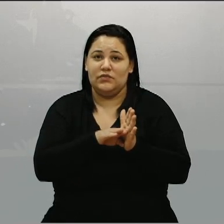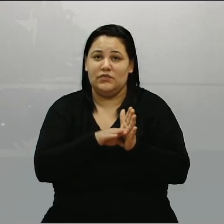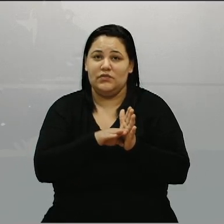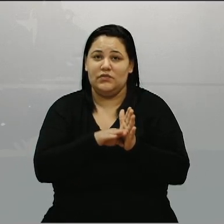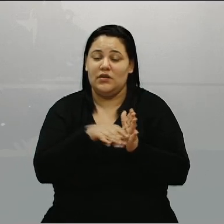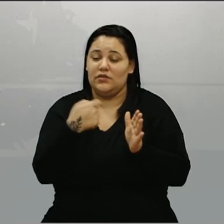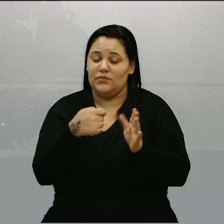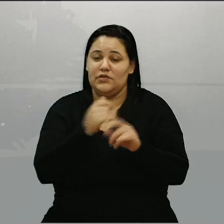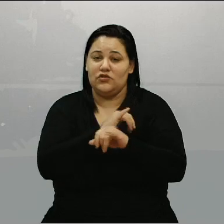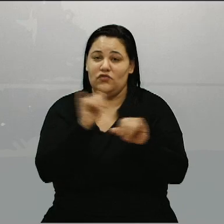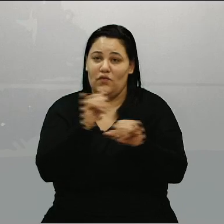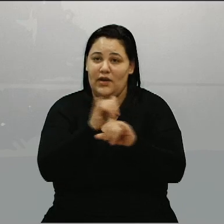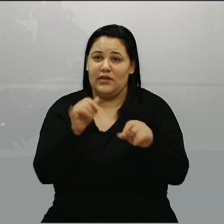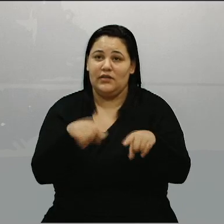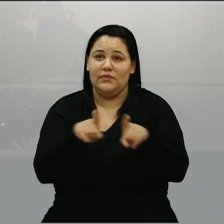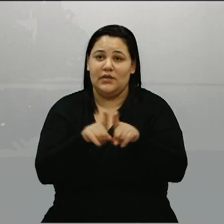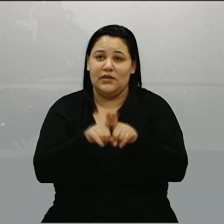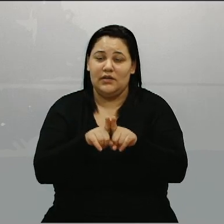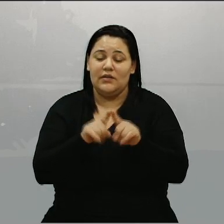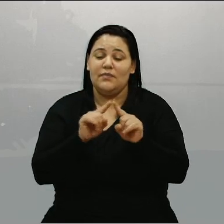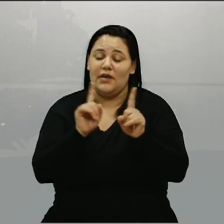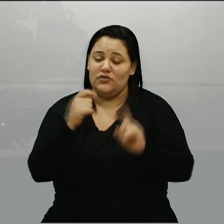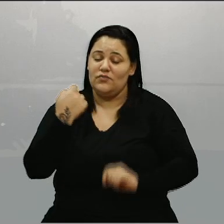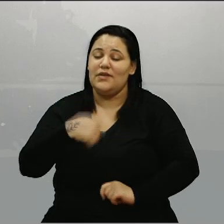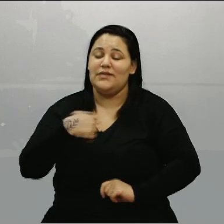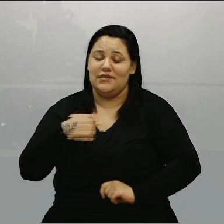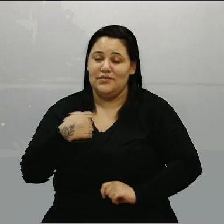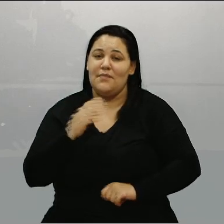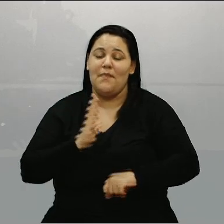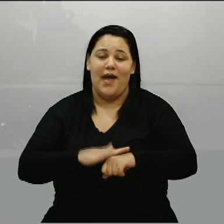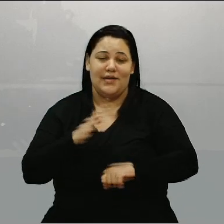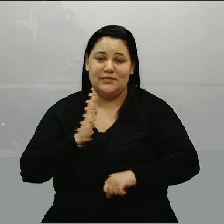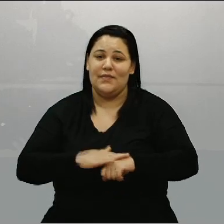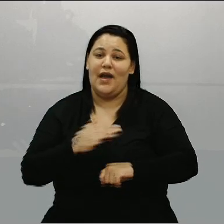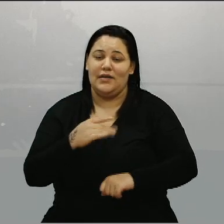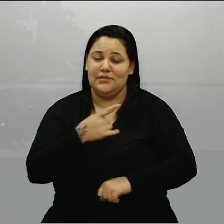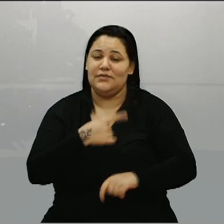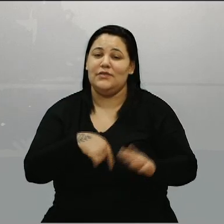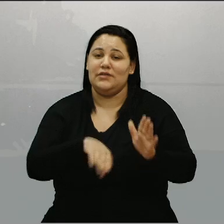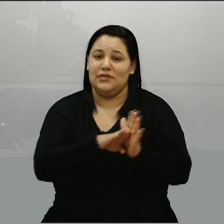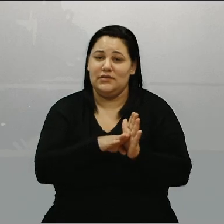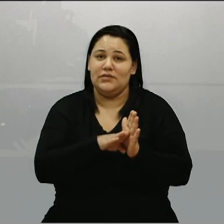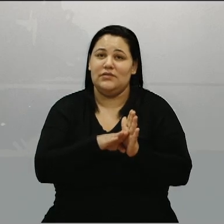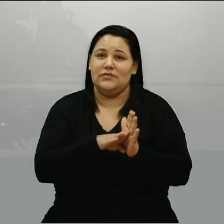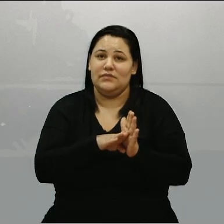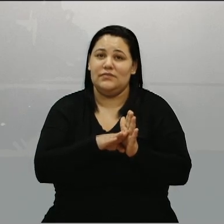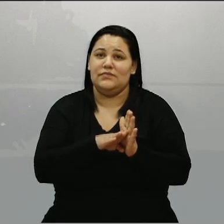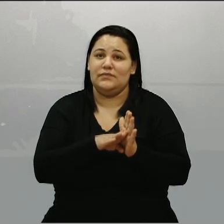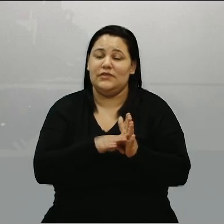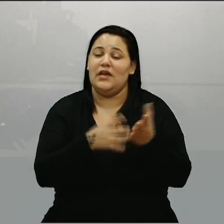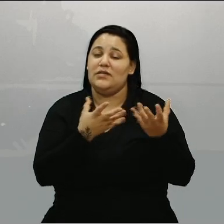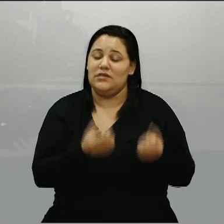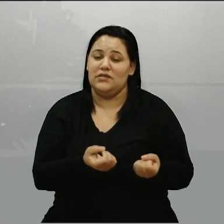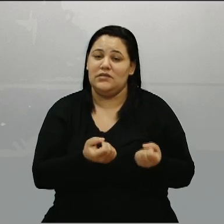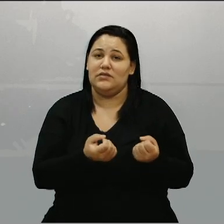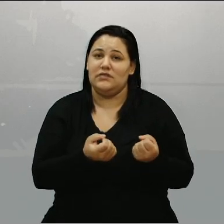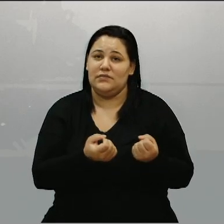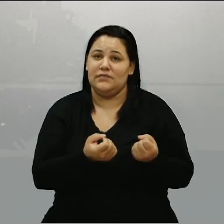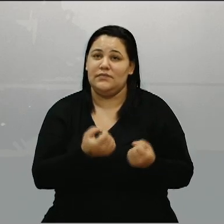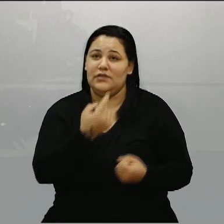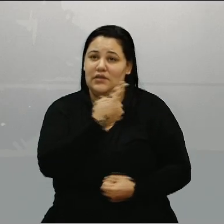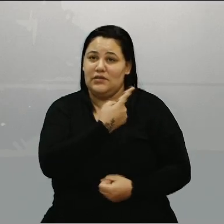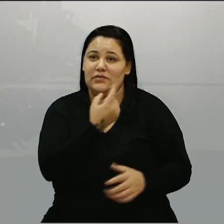que divulgar, mas precisamos muito mais que estacionamentos aderem a este